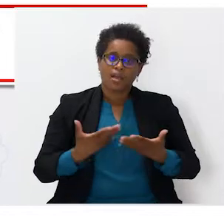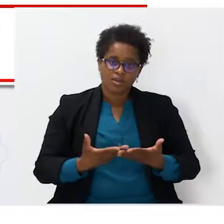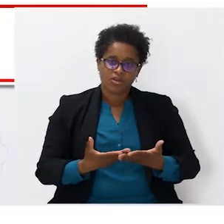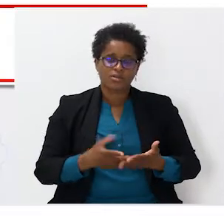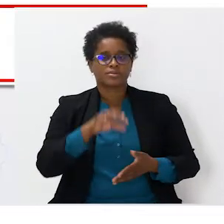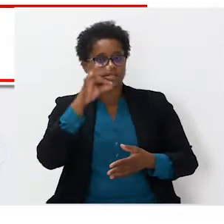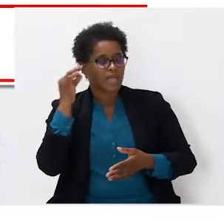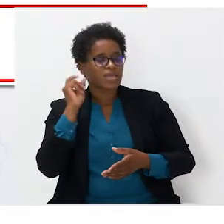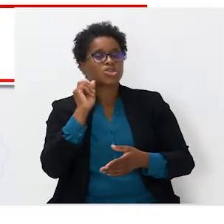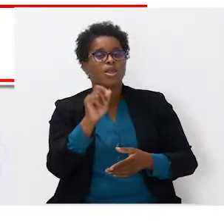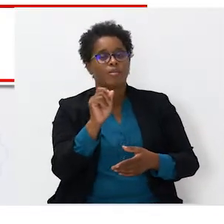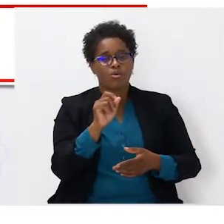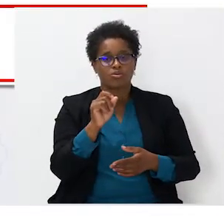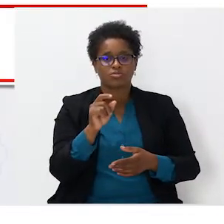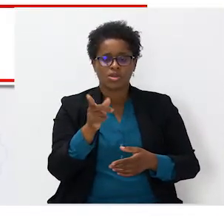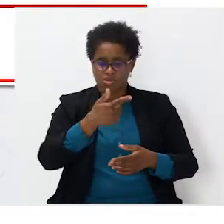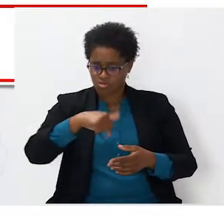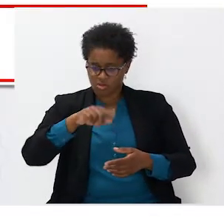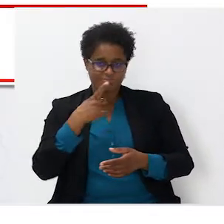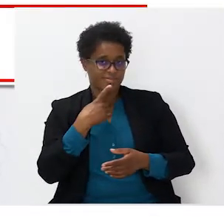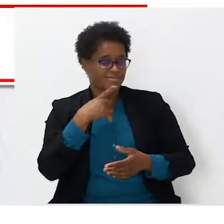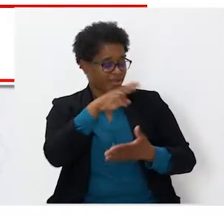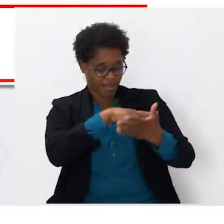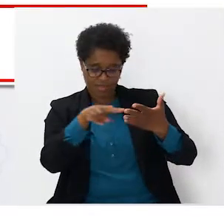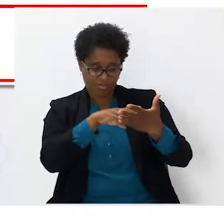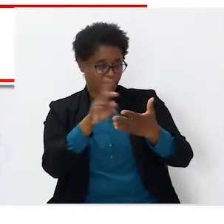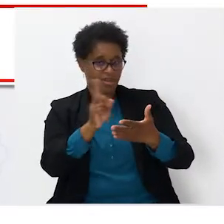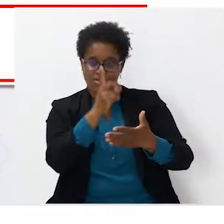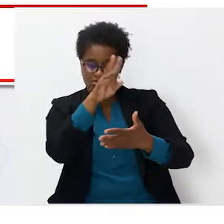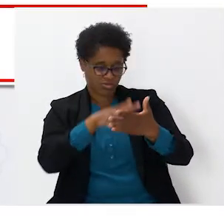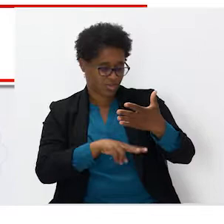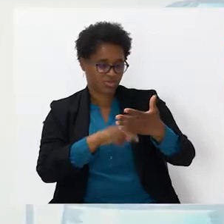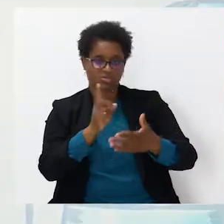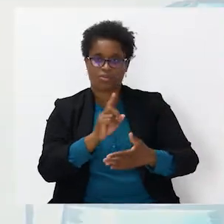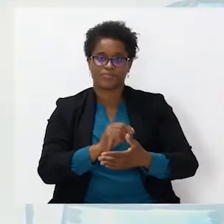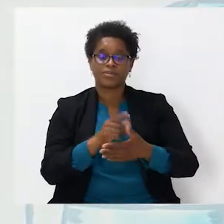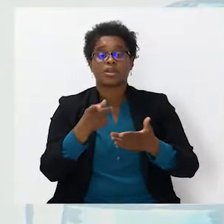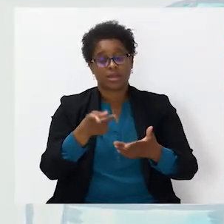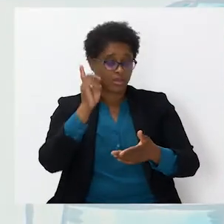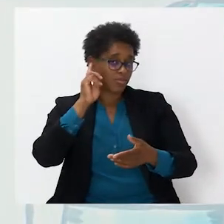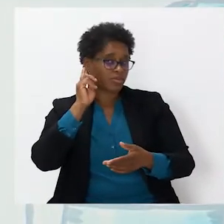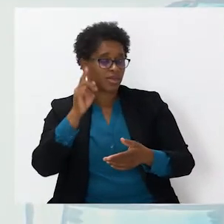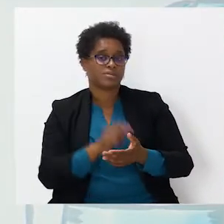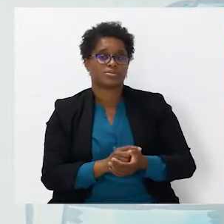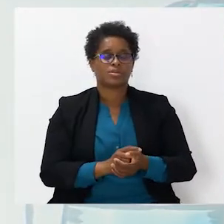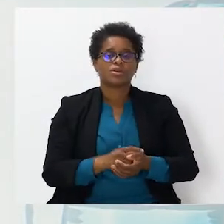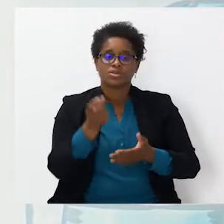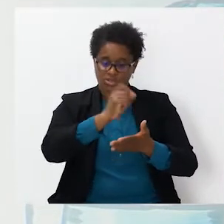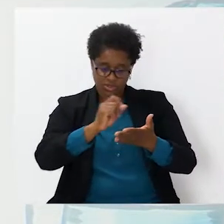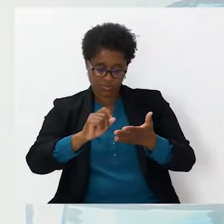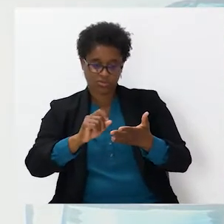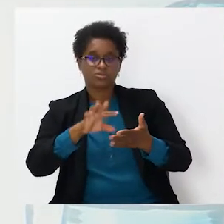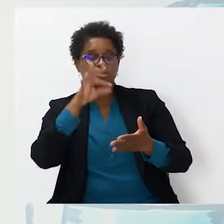de pontuação, não compreendemos a leitura de um texto. É importante